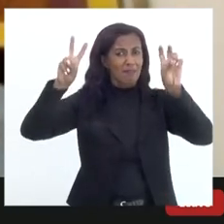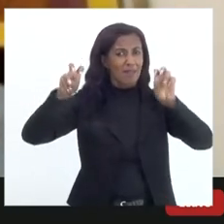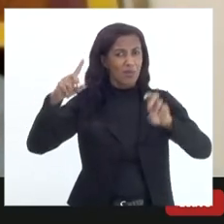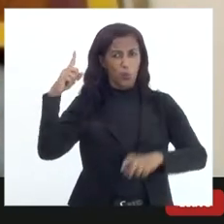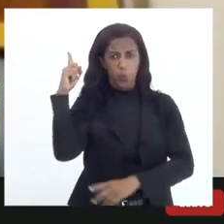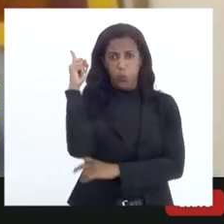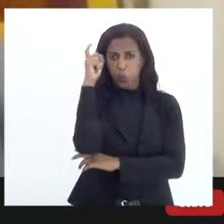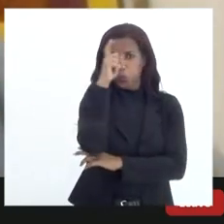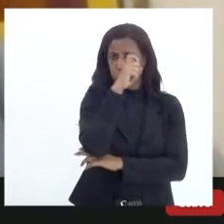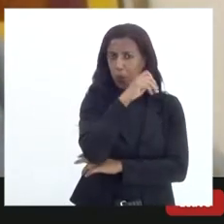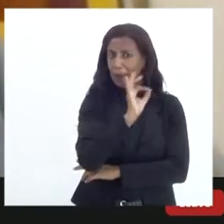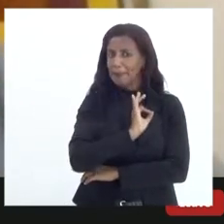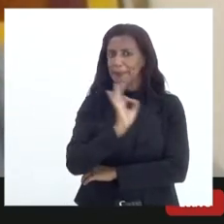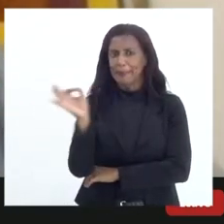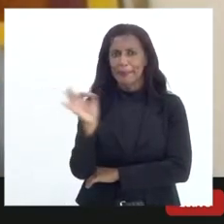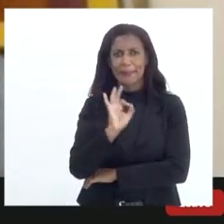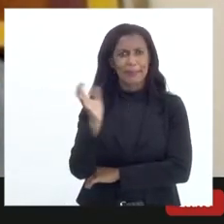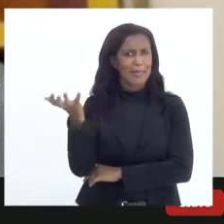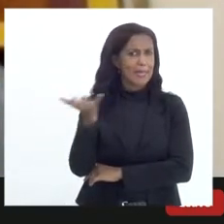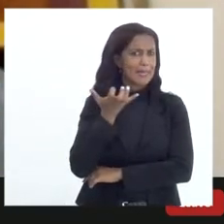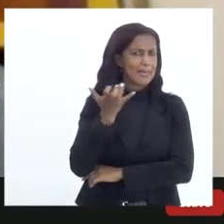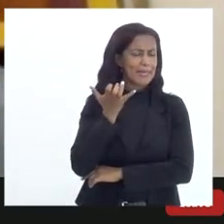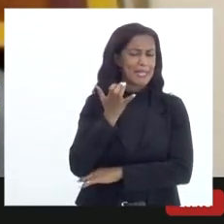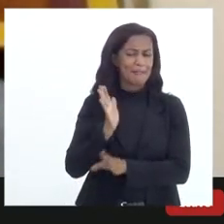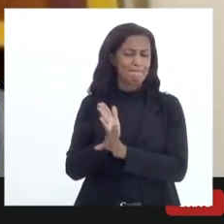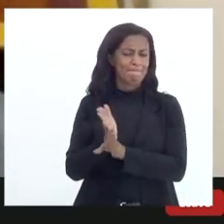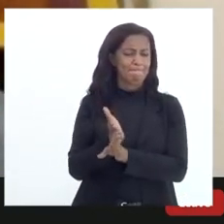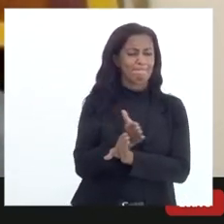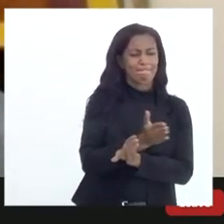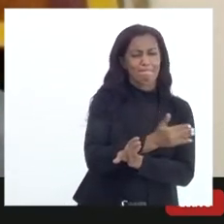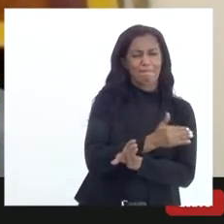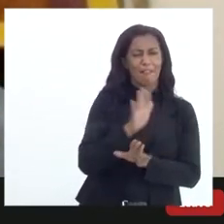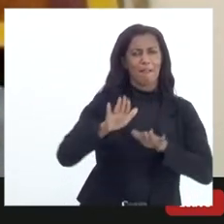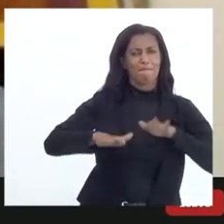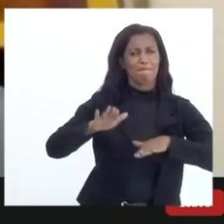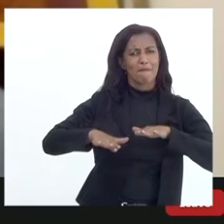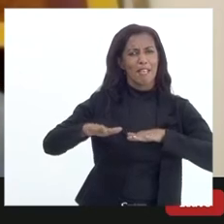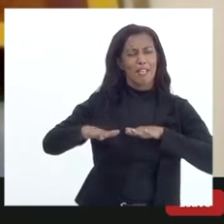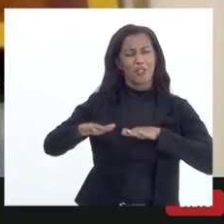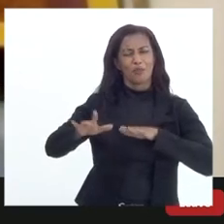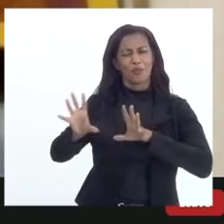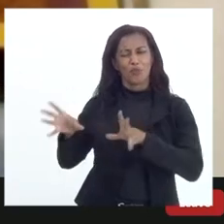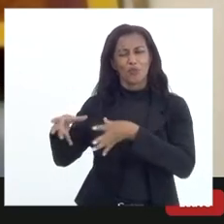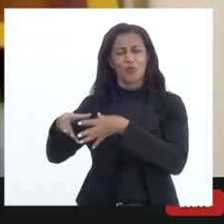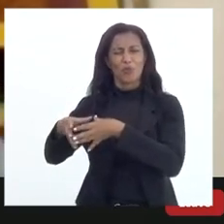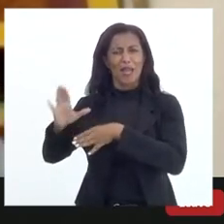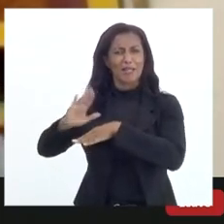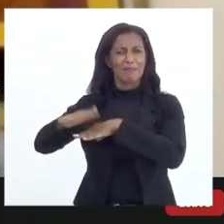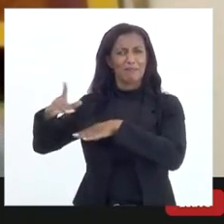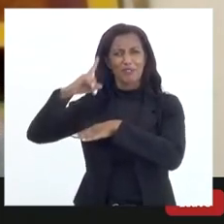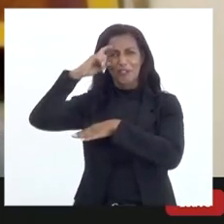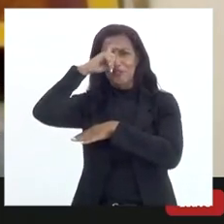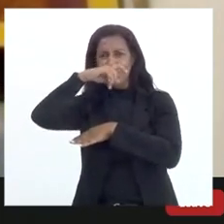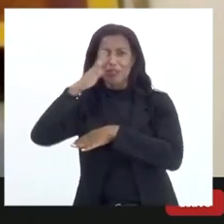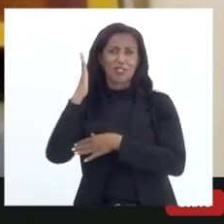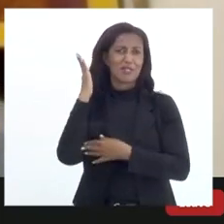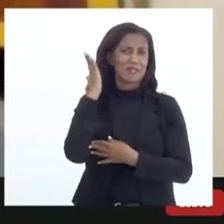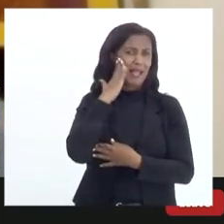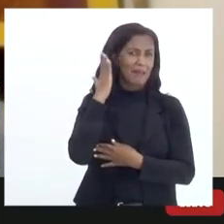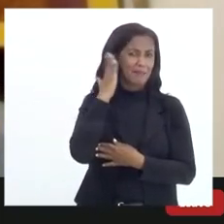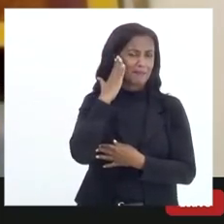Né? Esse é um tema que fica ali no cantinho, né? Mesmo nos setores mais progressistas, a gente sabe que não é fácil, não é mole,